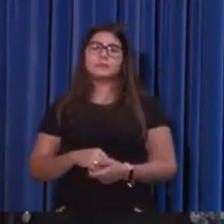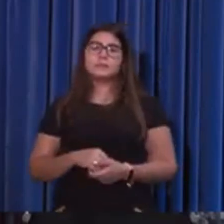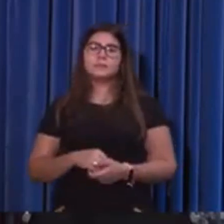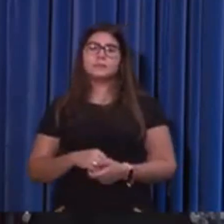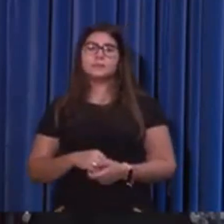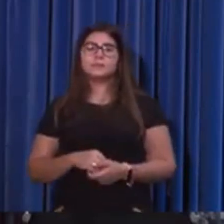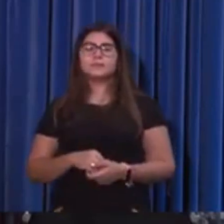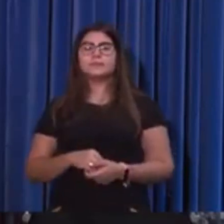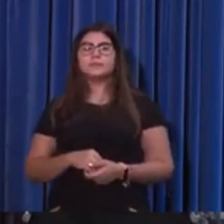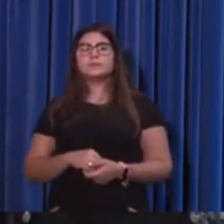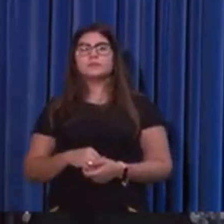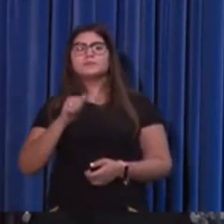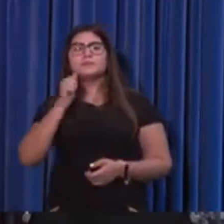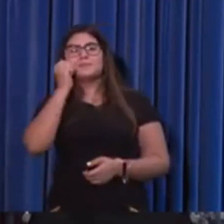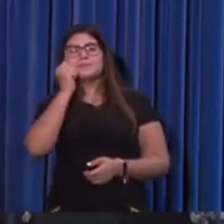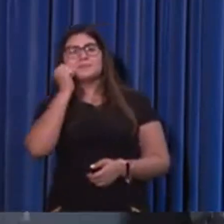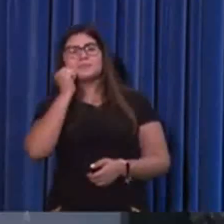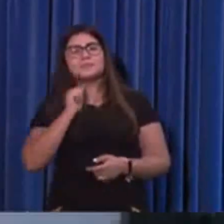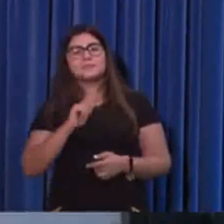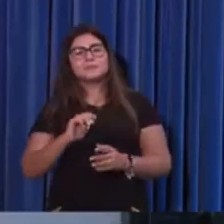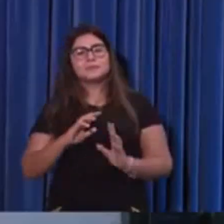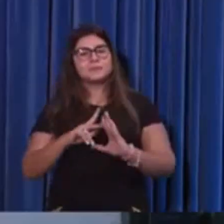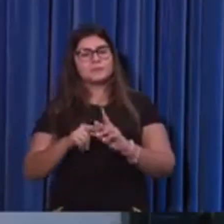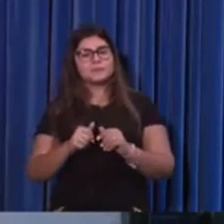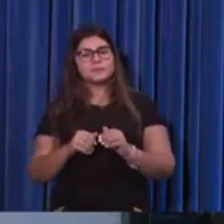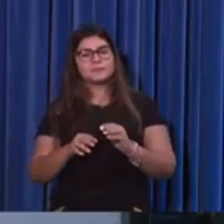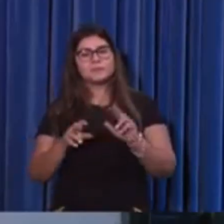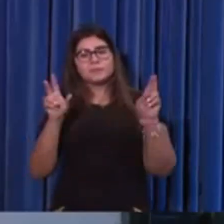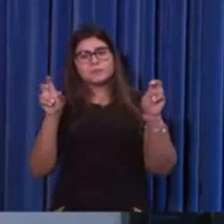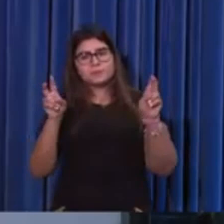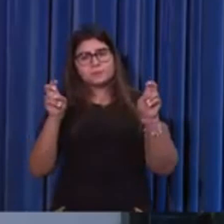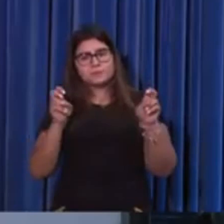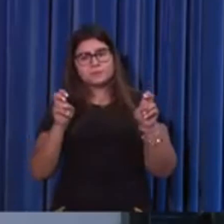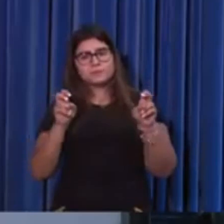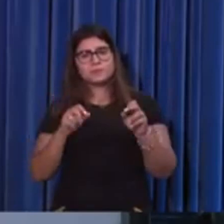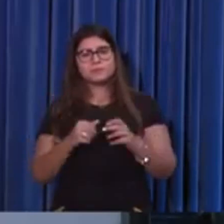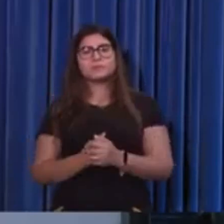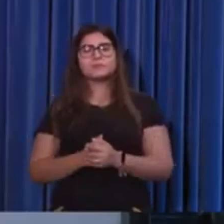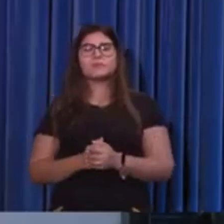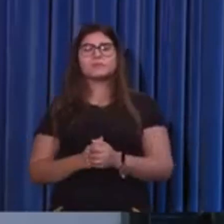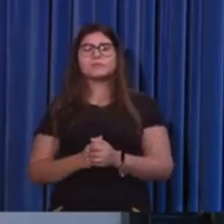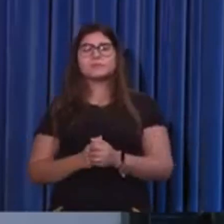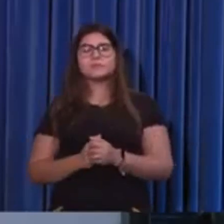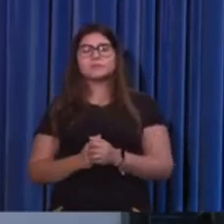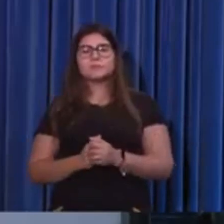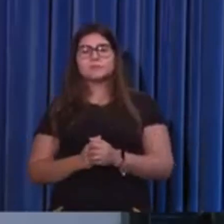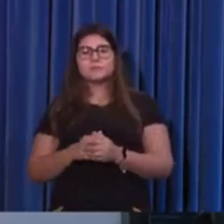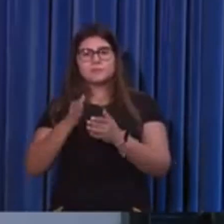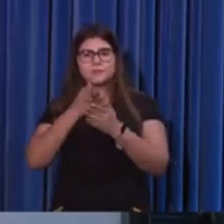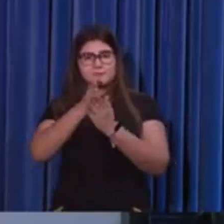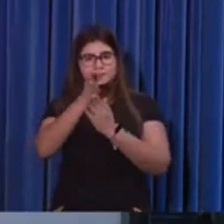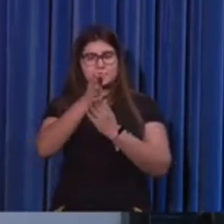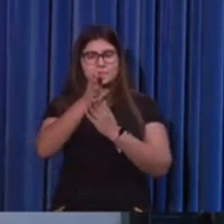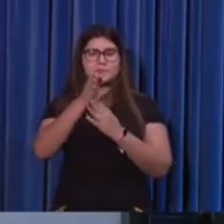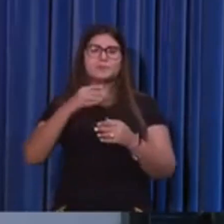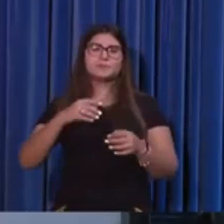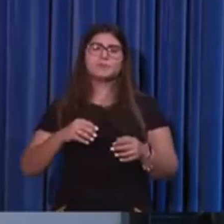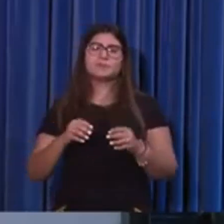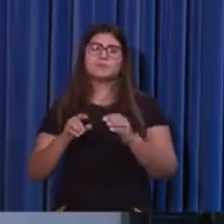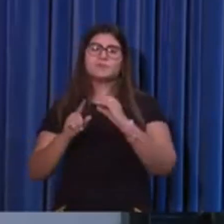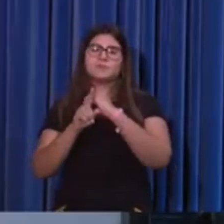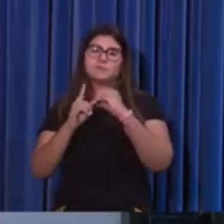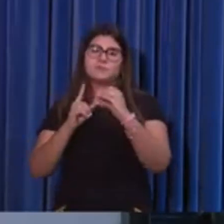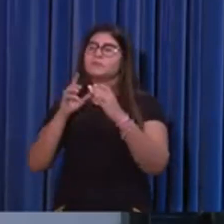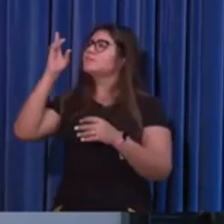Amados, todos os temas abordados estão diretamente relacionados ao culto a Deus.